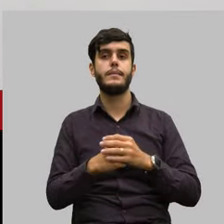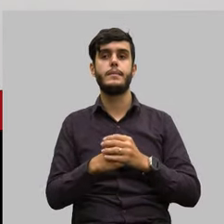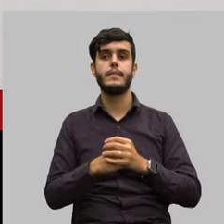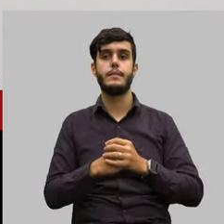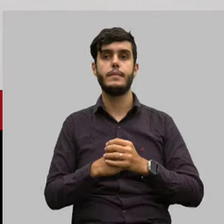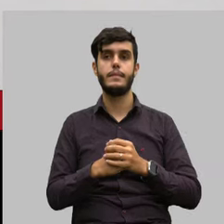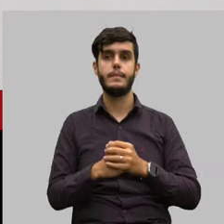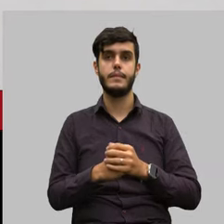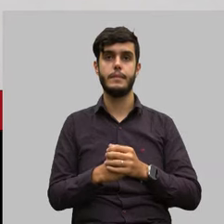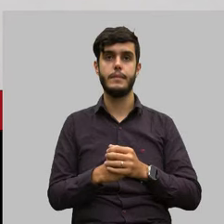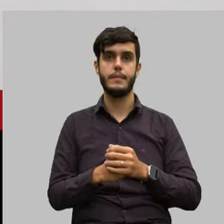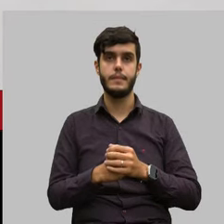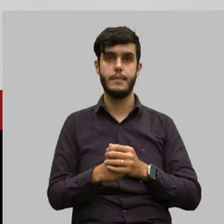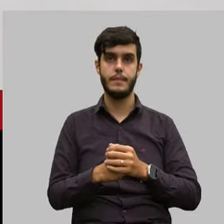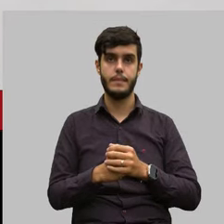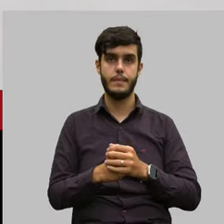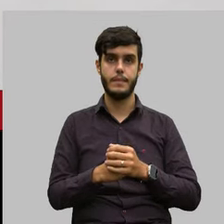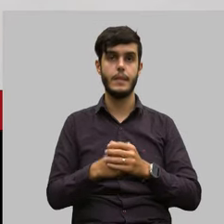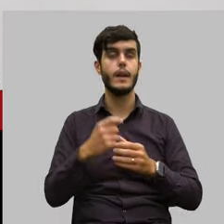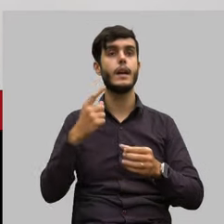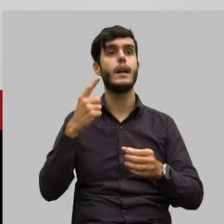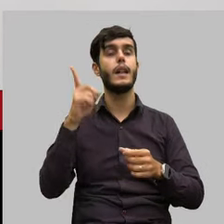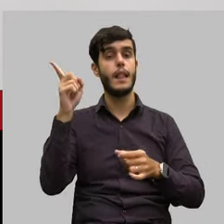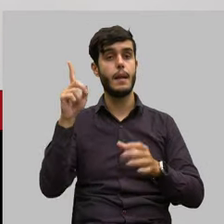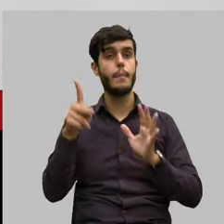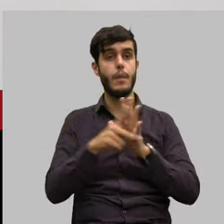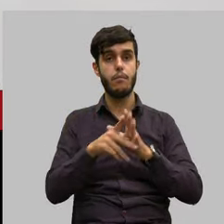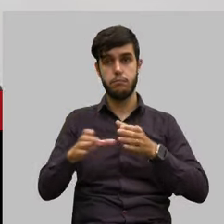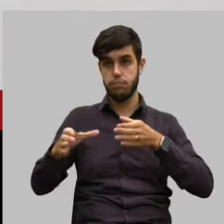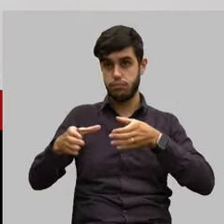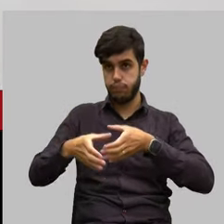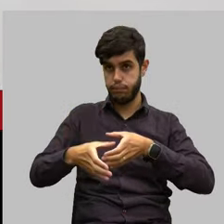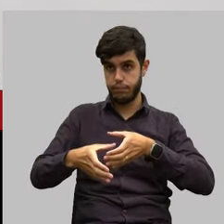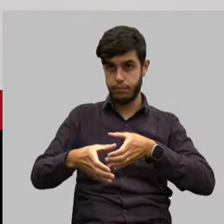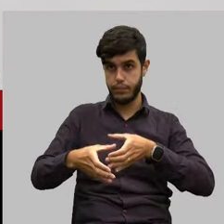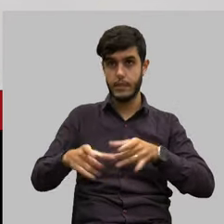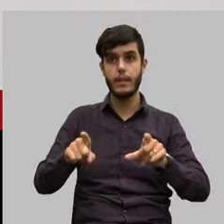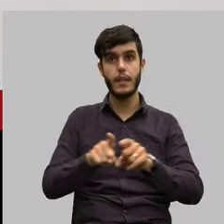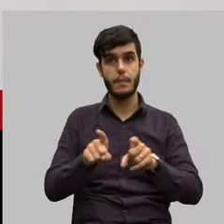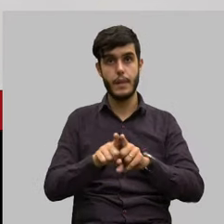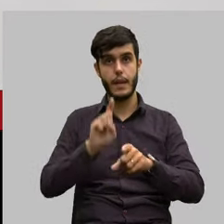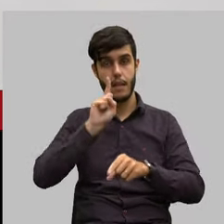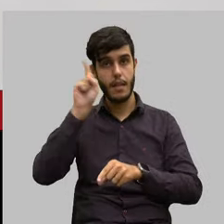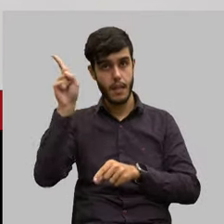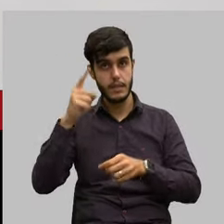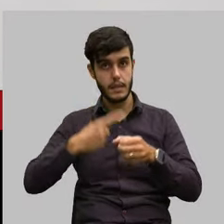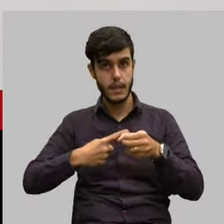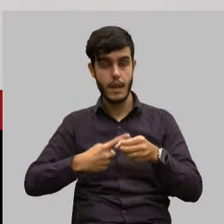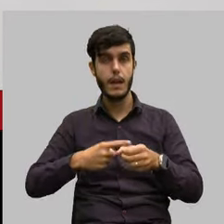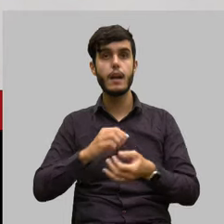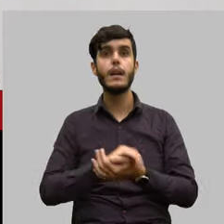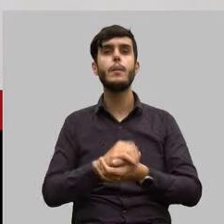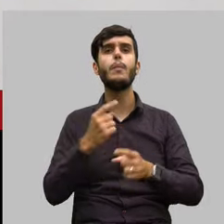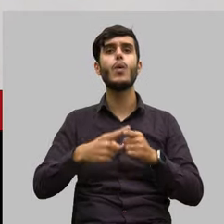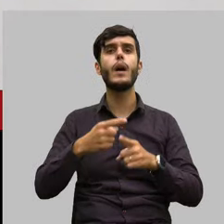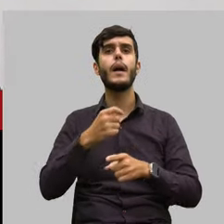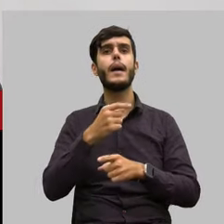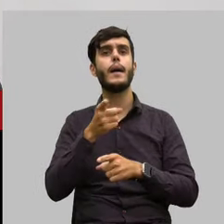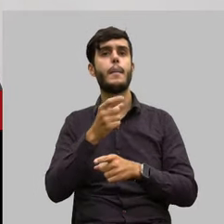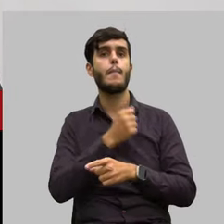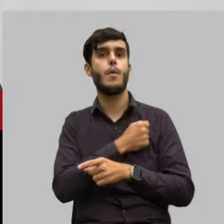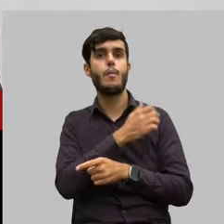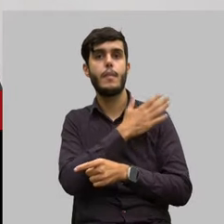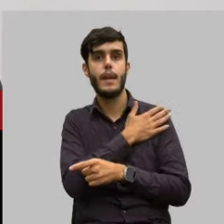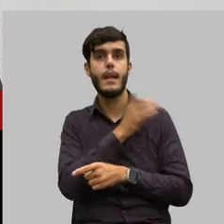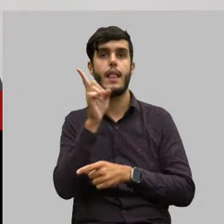do da cidade administrativa eu gostaria de saber da senhora por o corpo de bombeiros disse aqui que lá não há